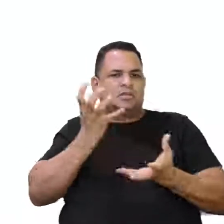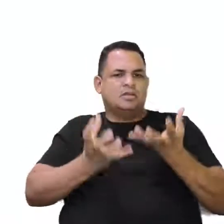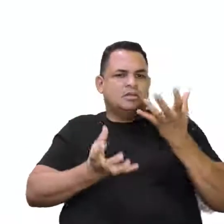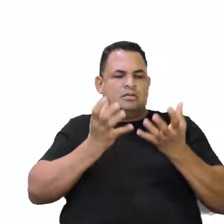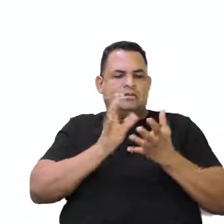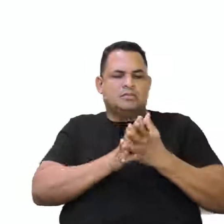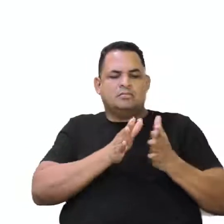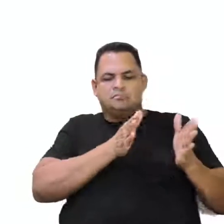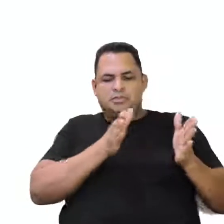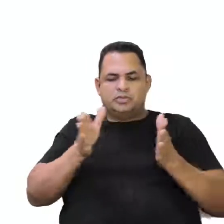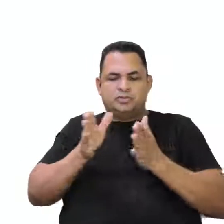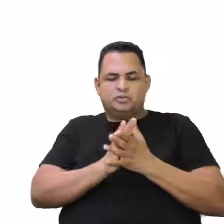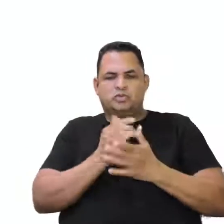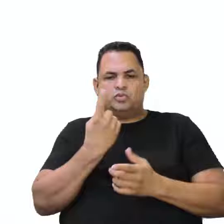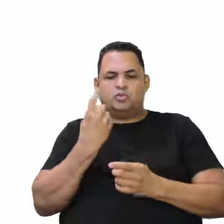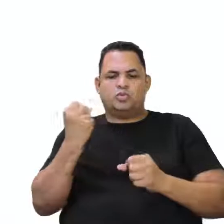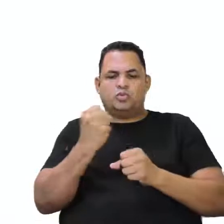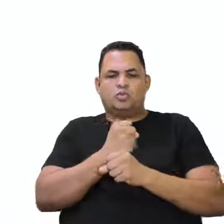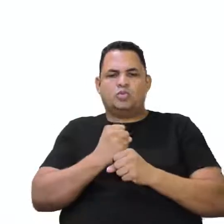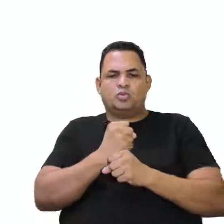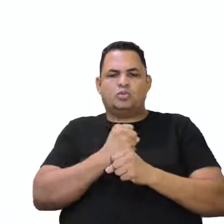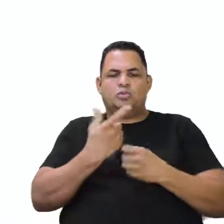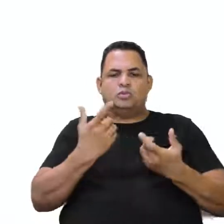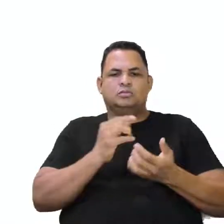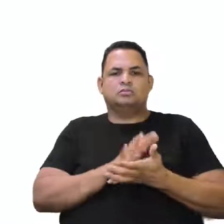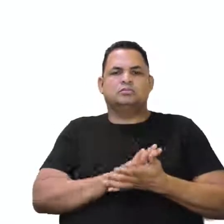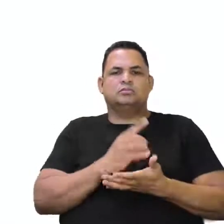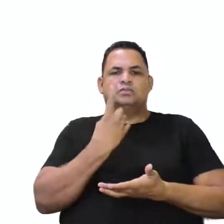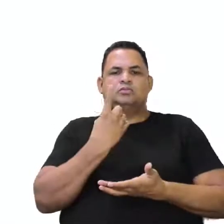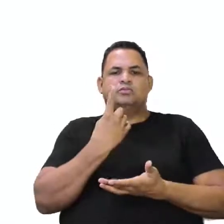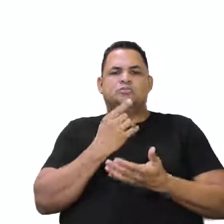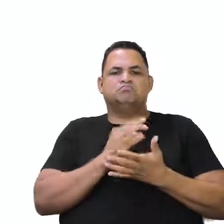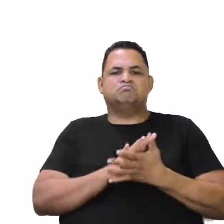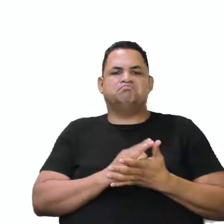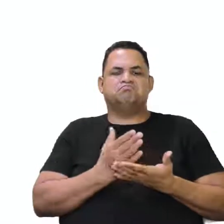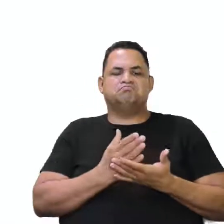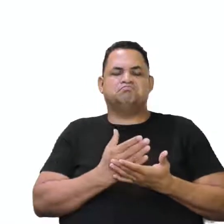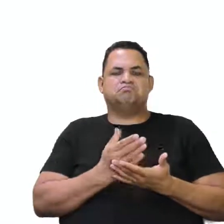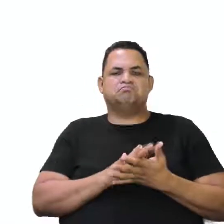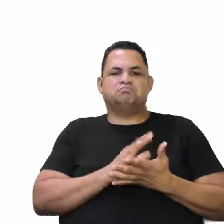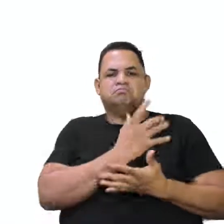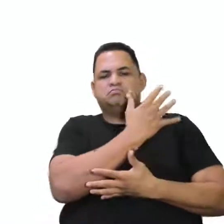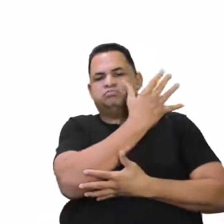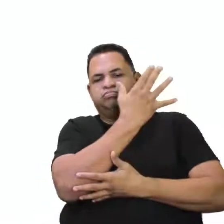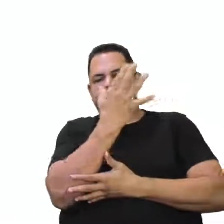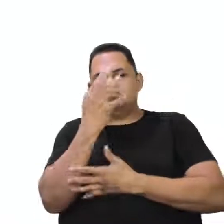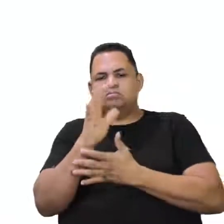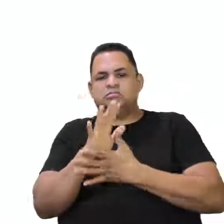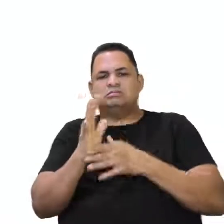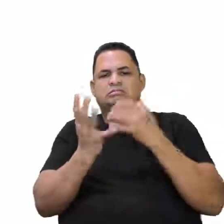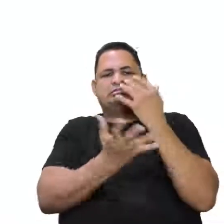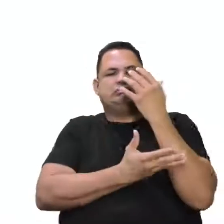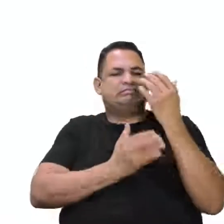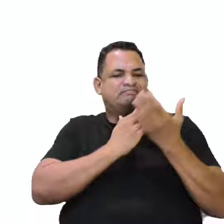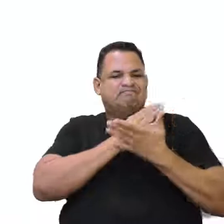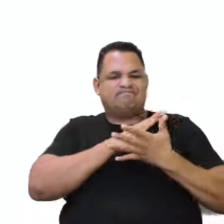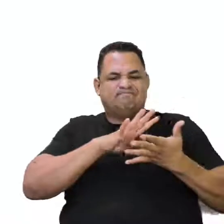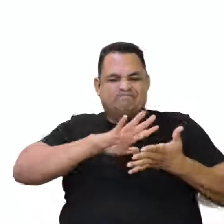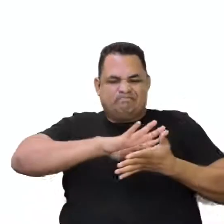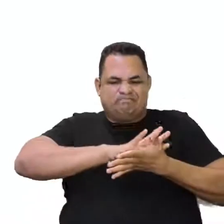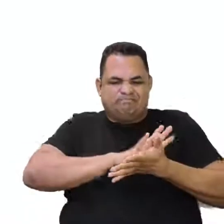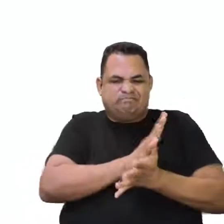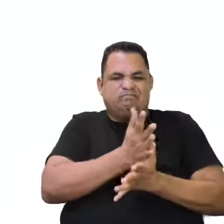de um ano. Muita queimada, muita vegetação, muita destruição,